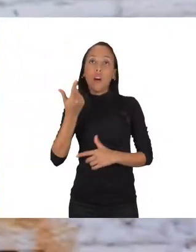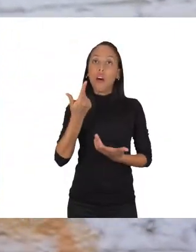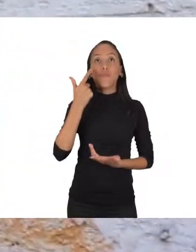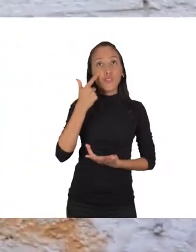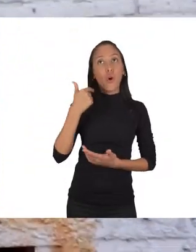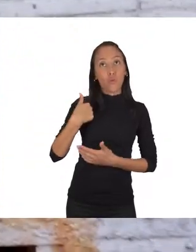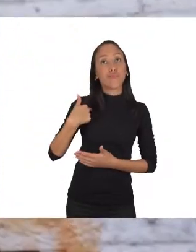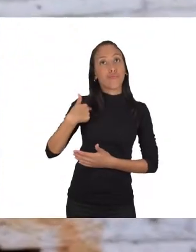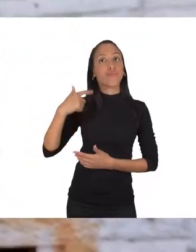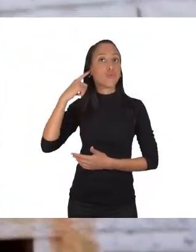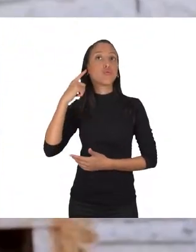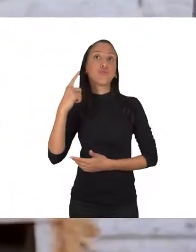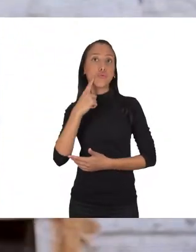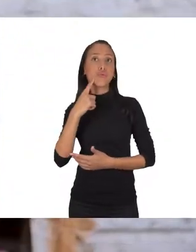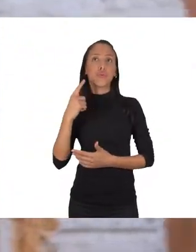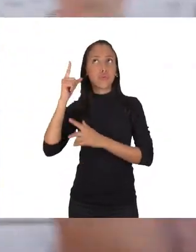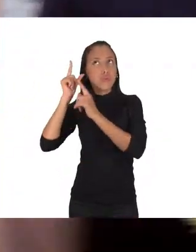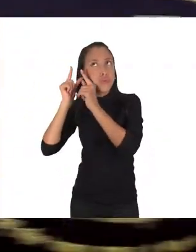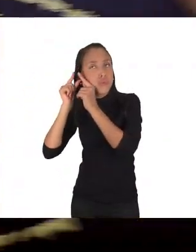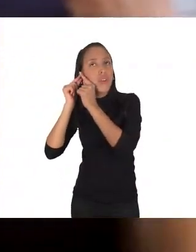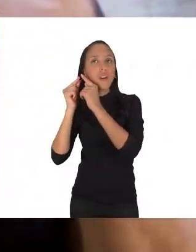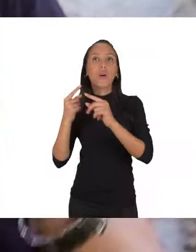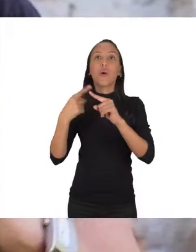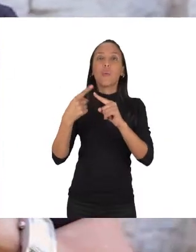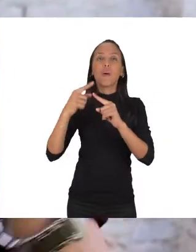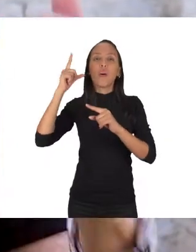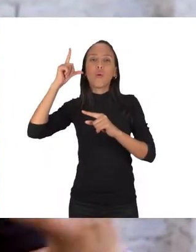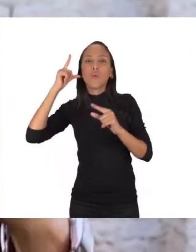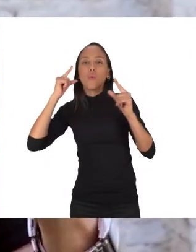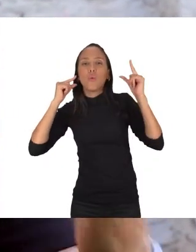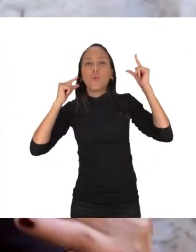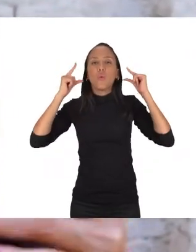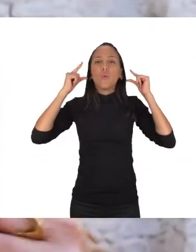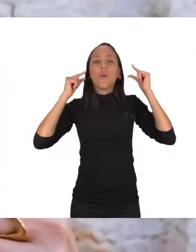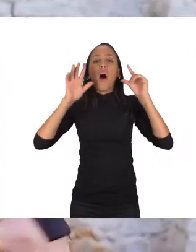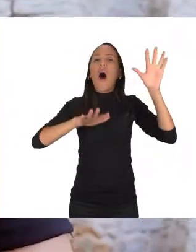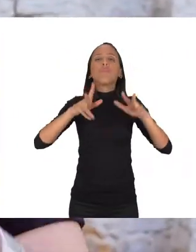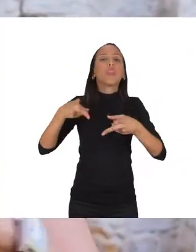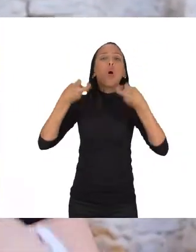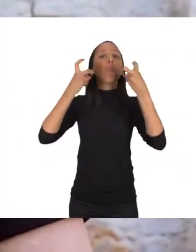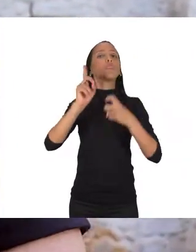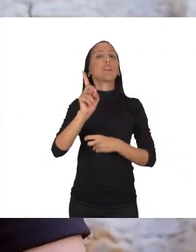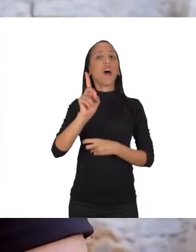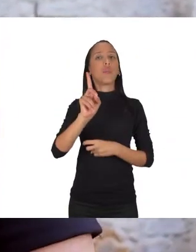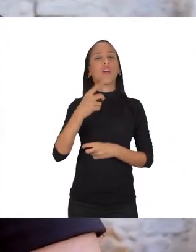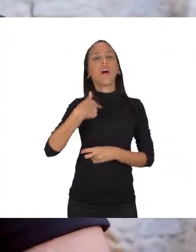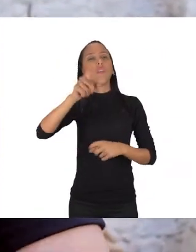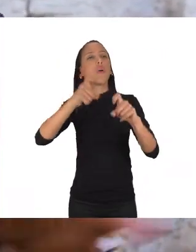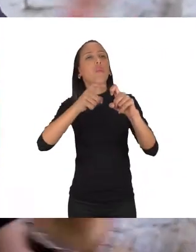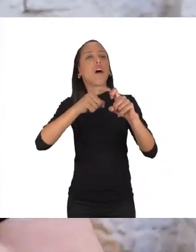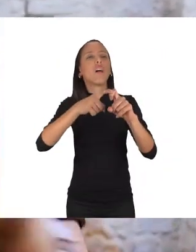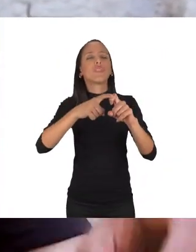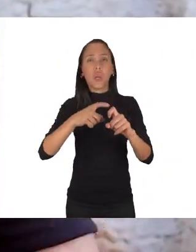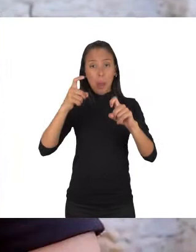Né? Que aí ele vai perdendo tons, né, de audição, que muitas vezes é imperceptível, né? E vai no posto de saúde, ninguém dá bola,